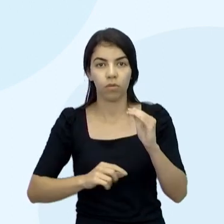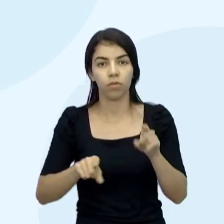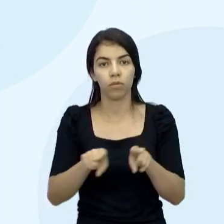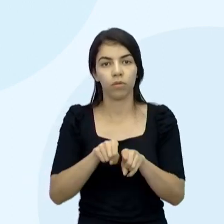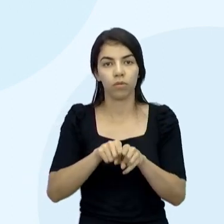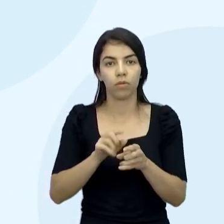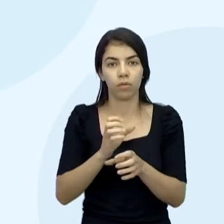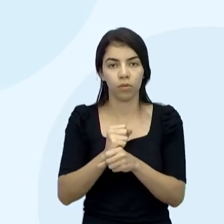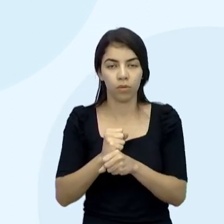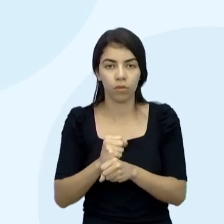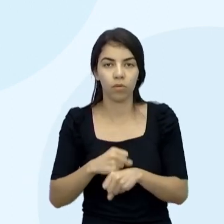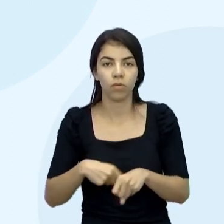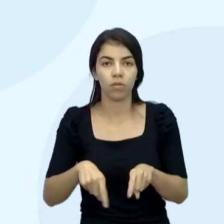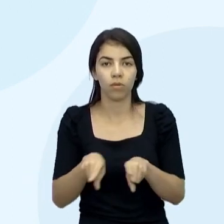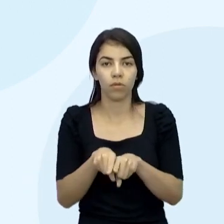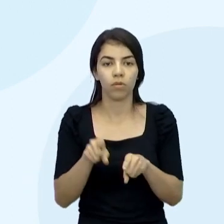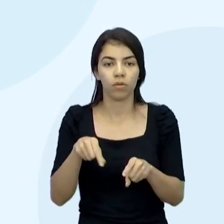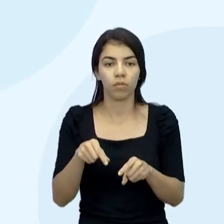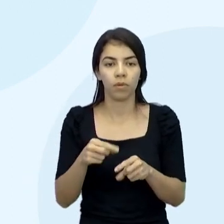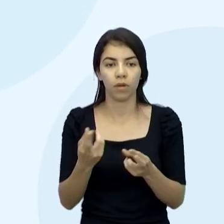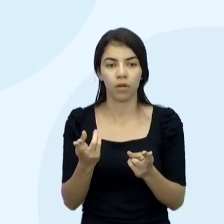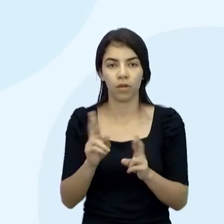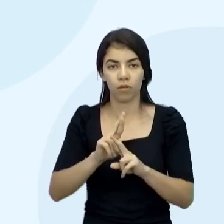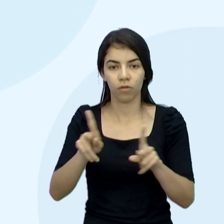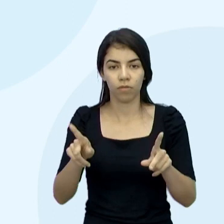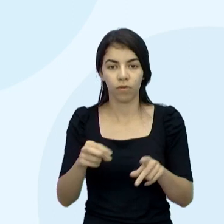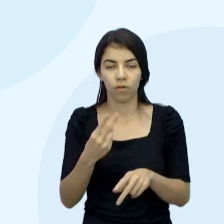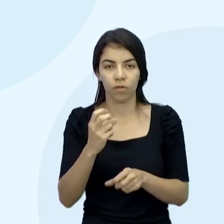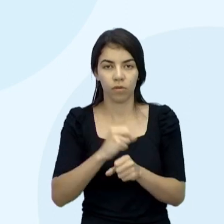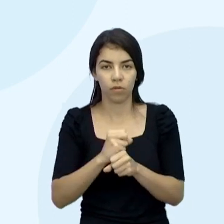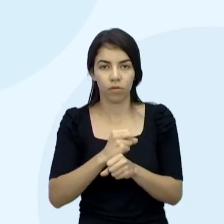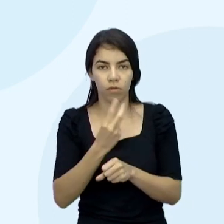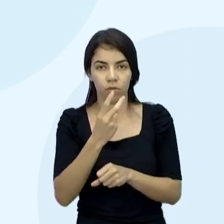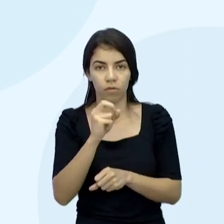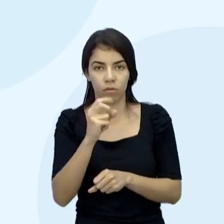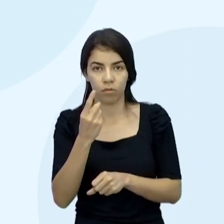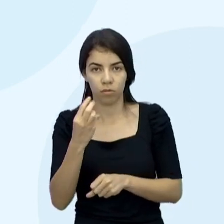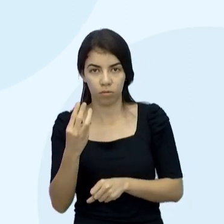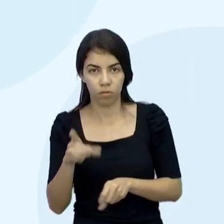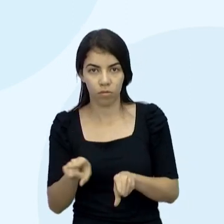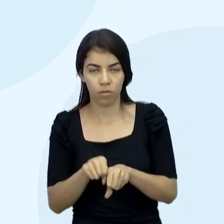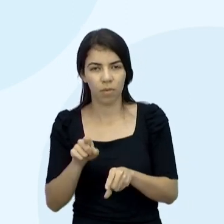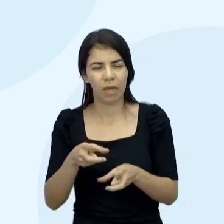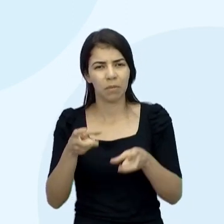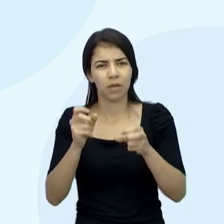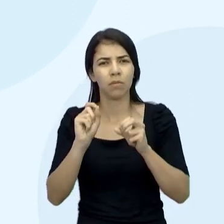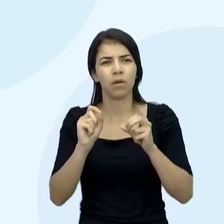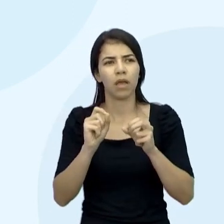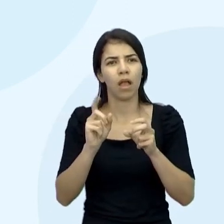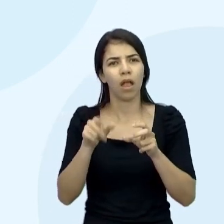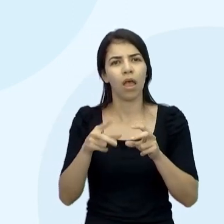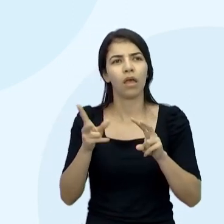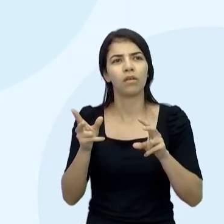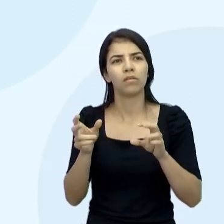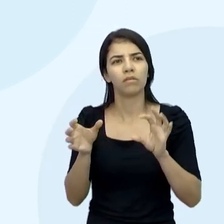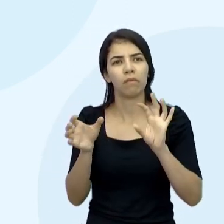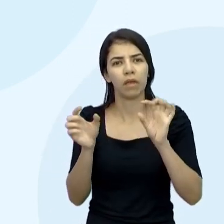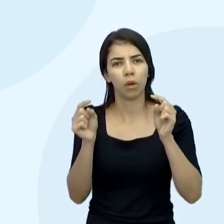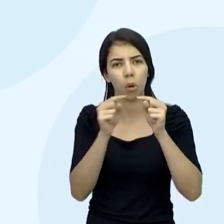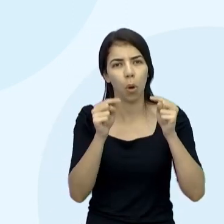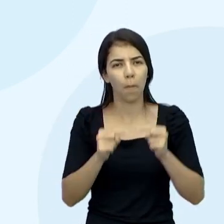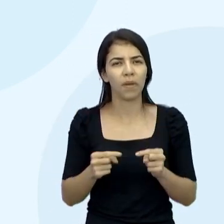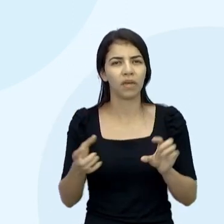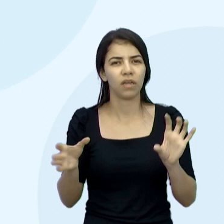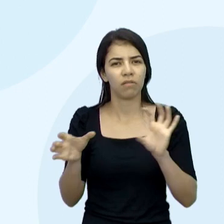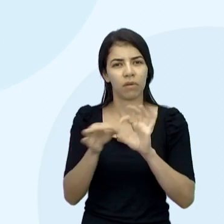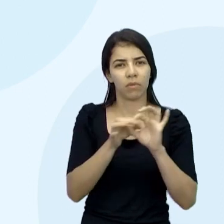no confronto contra 2013. Aí já começa a criar outras. Perceba que as coisas vão gerando link, né? Então já cria